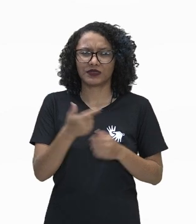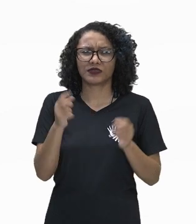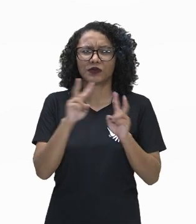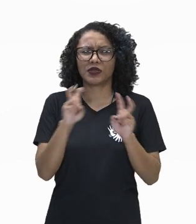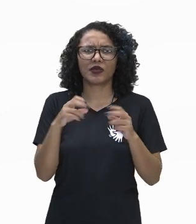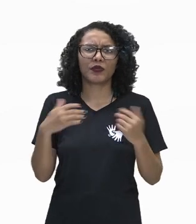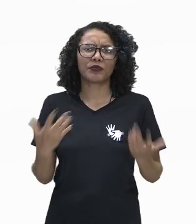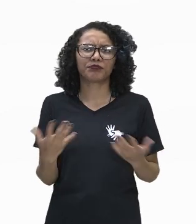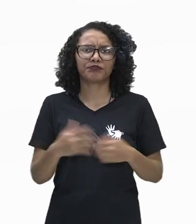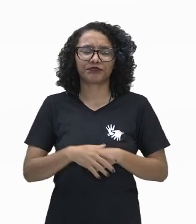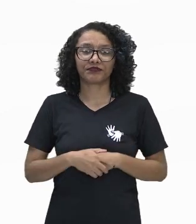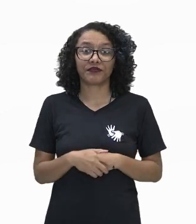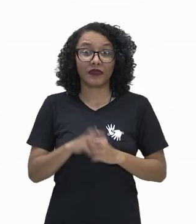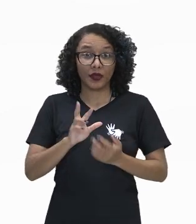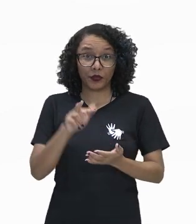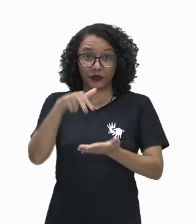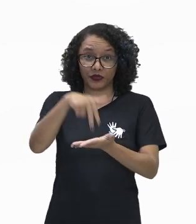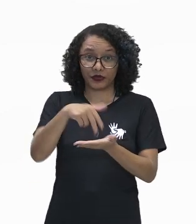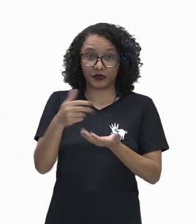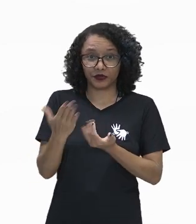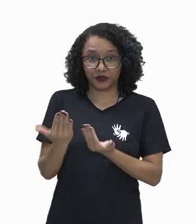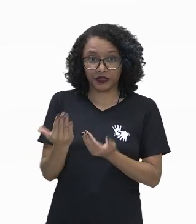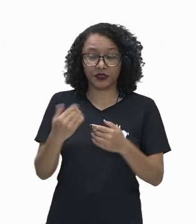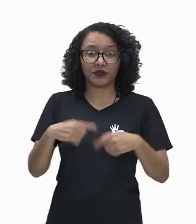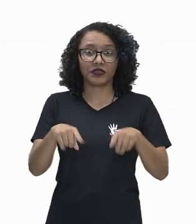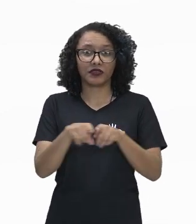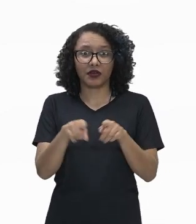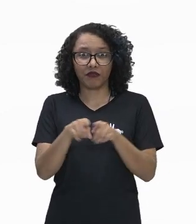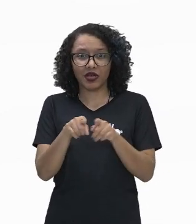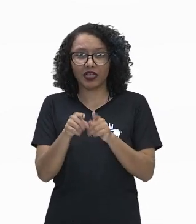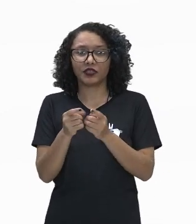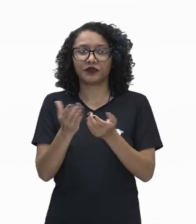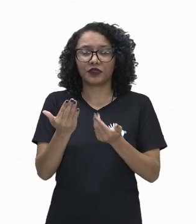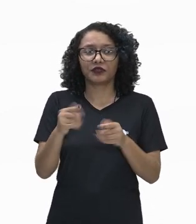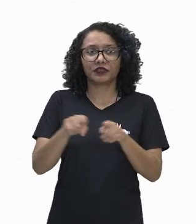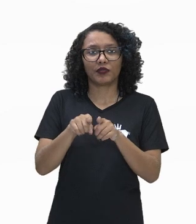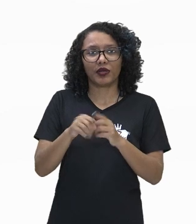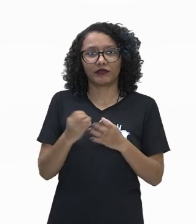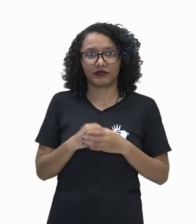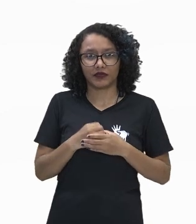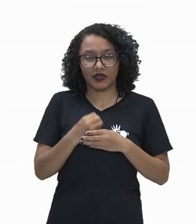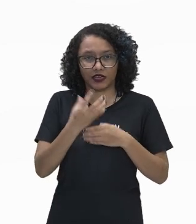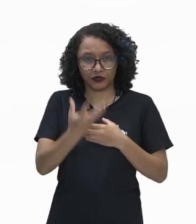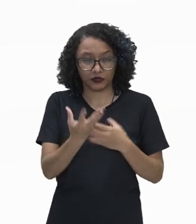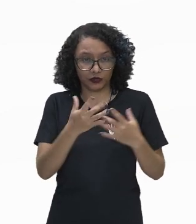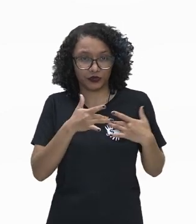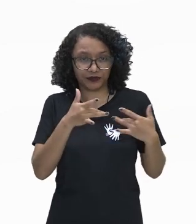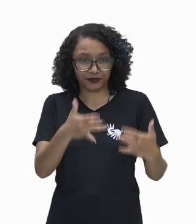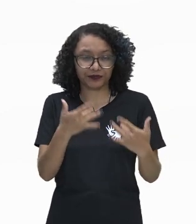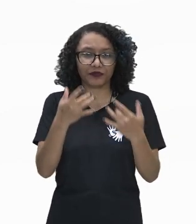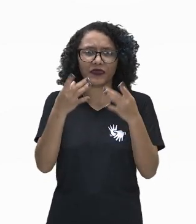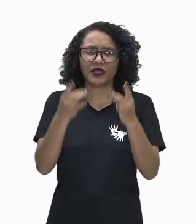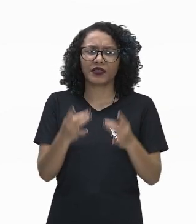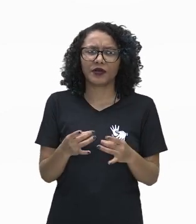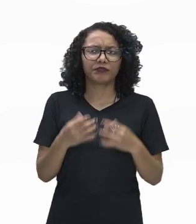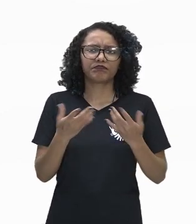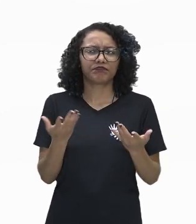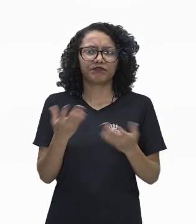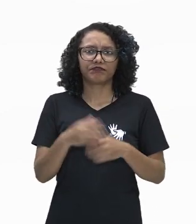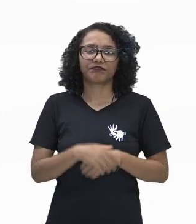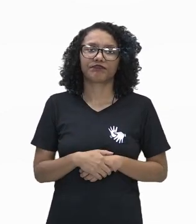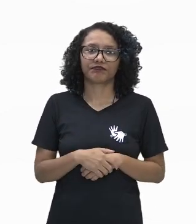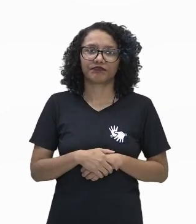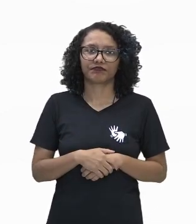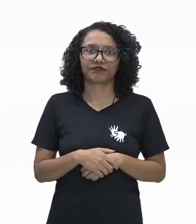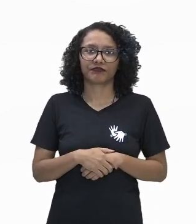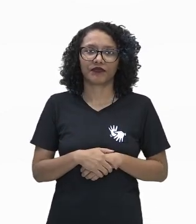como objeto de conhecimento protagonismo juvenil, juventudes e atitudes solidárias. Detalhamento desse objeto